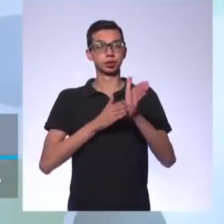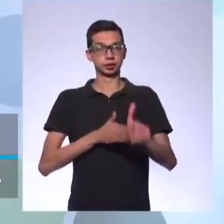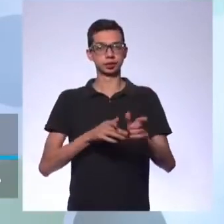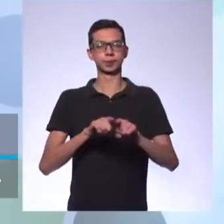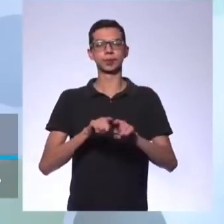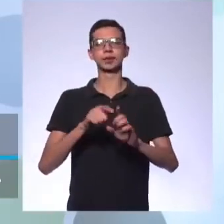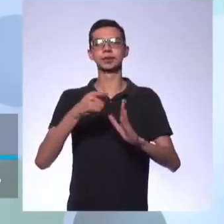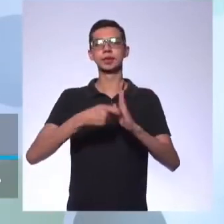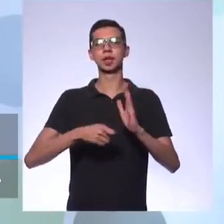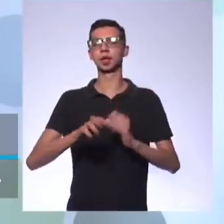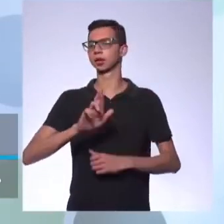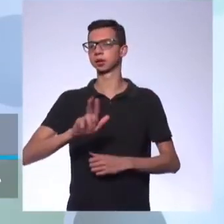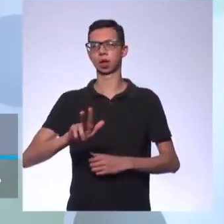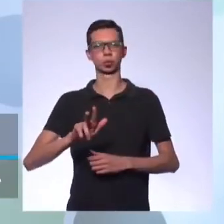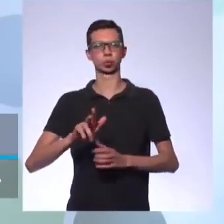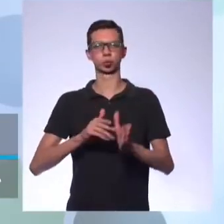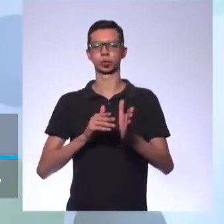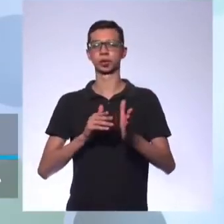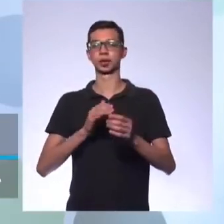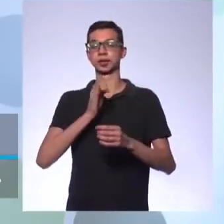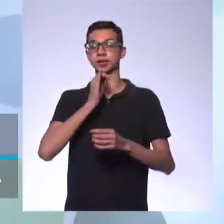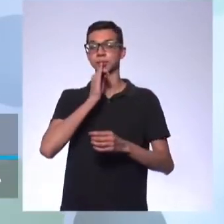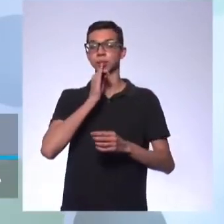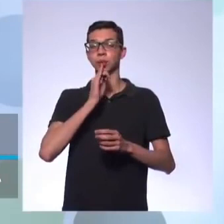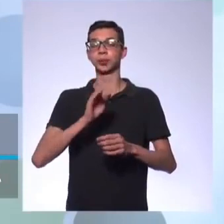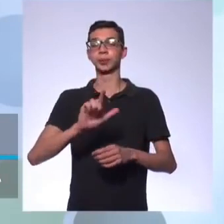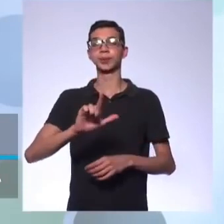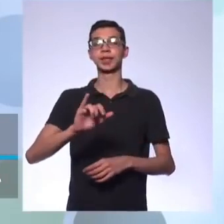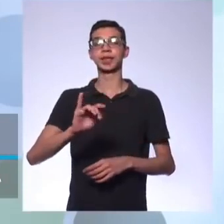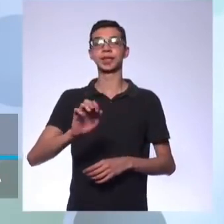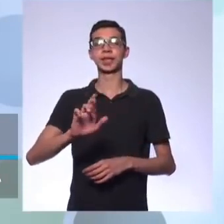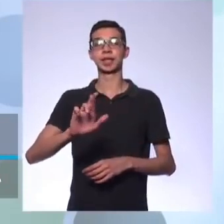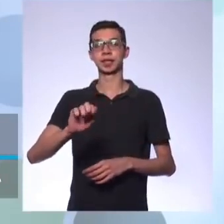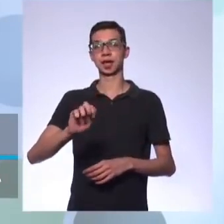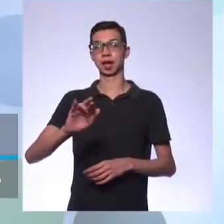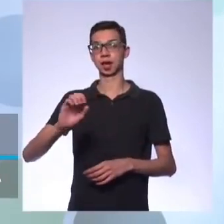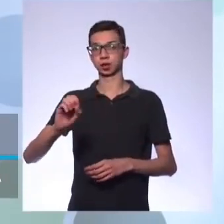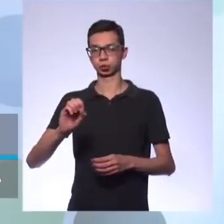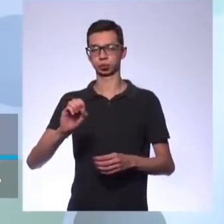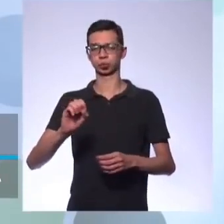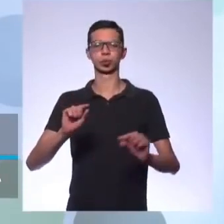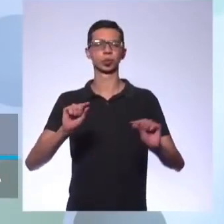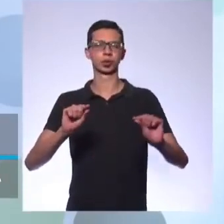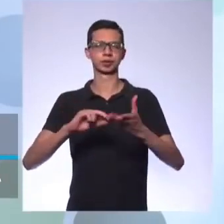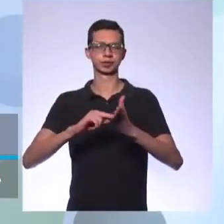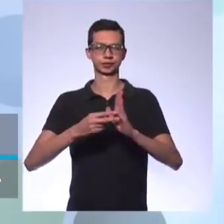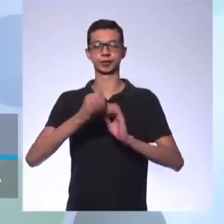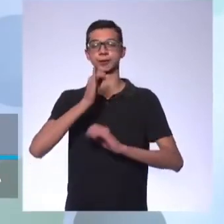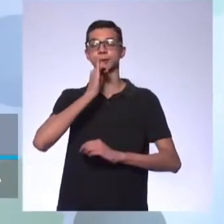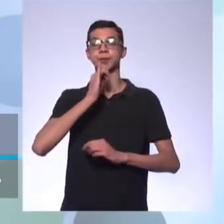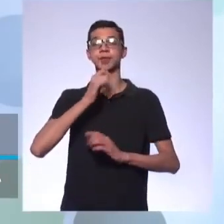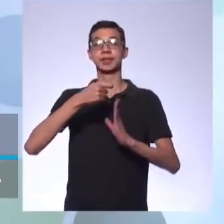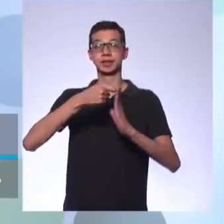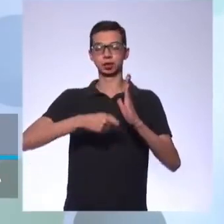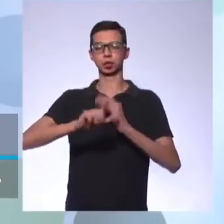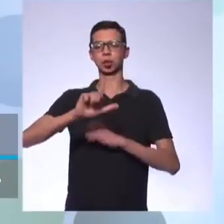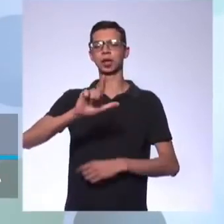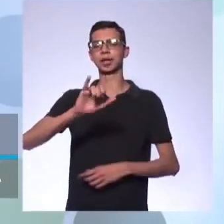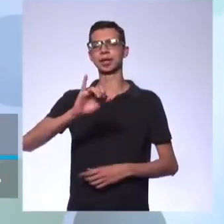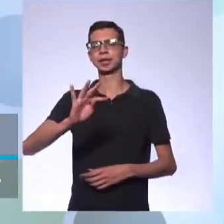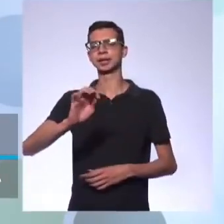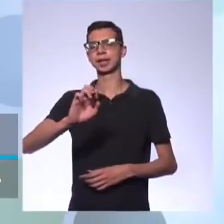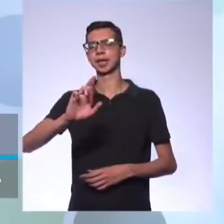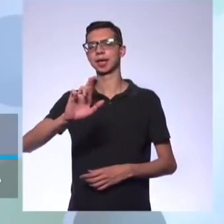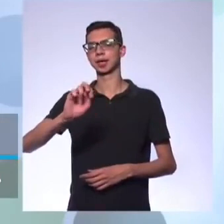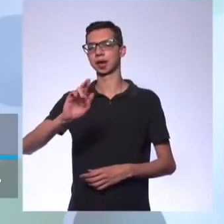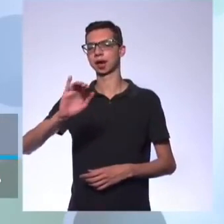literário. Um texto literário seria um texto com a arte, o texto trabalhado, o texto em que você tem um outro